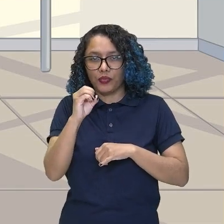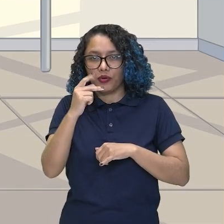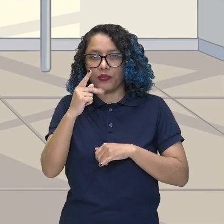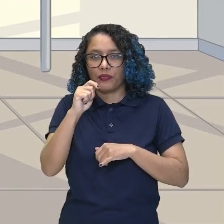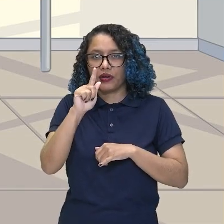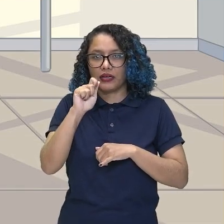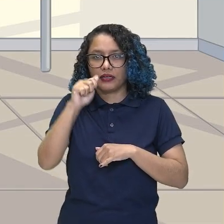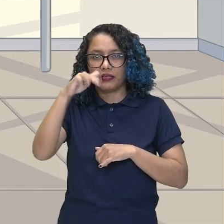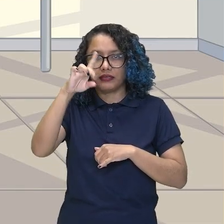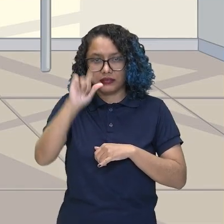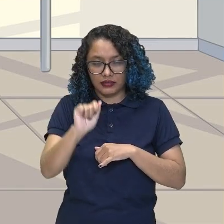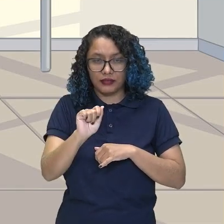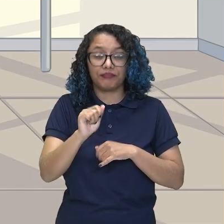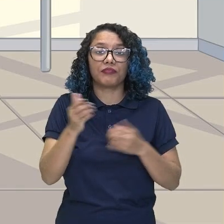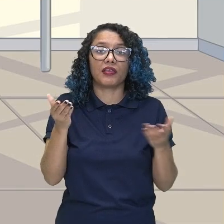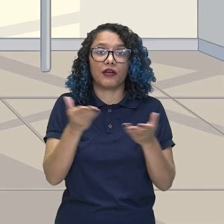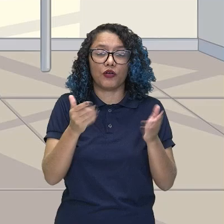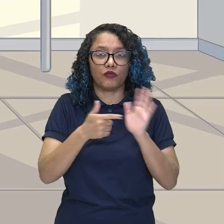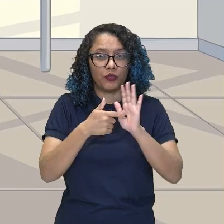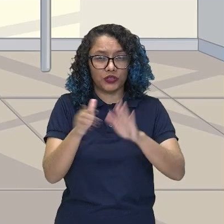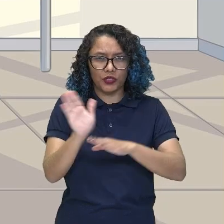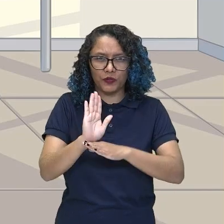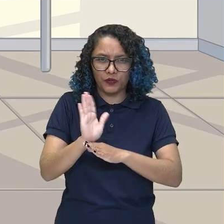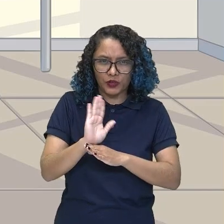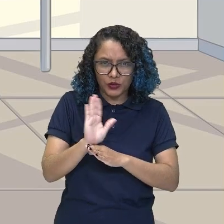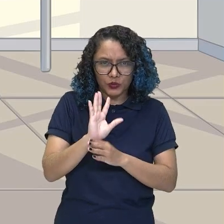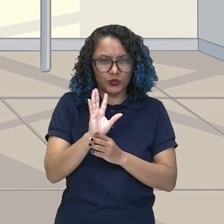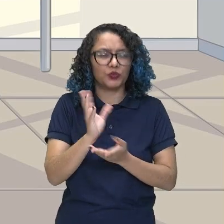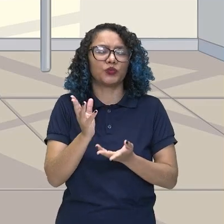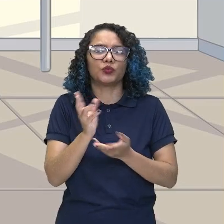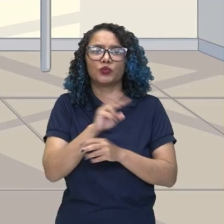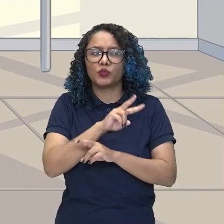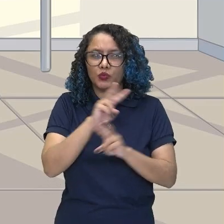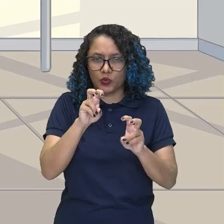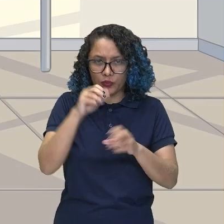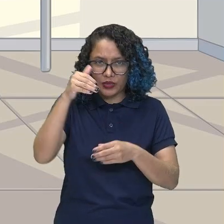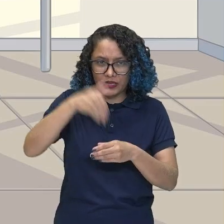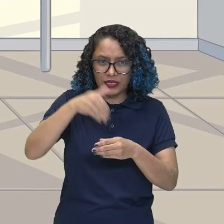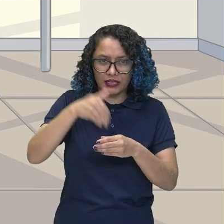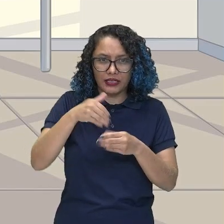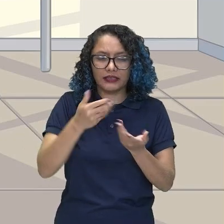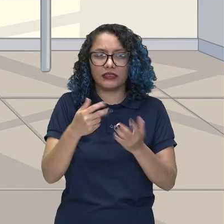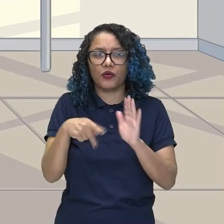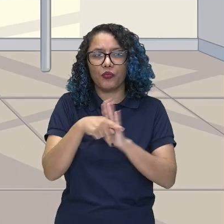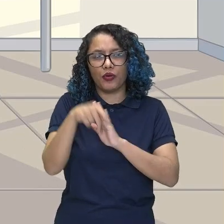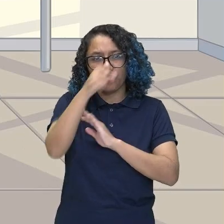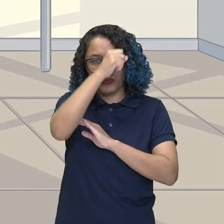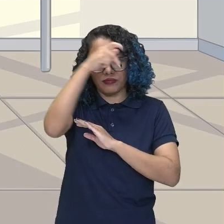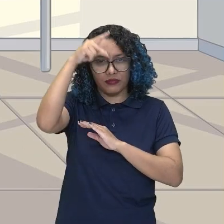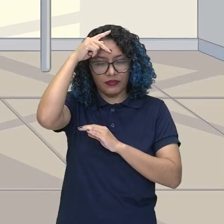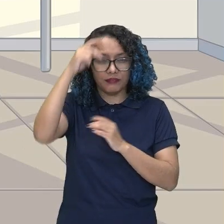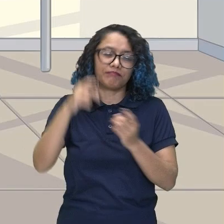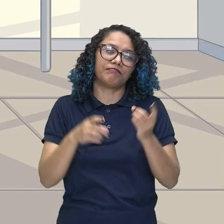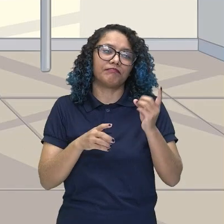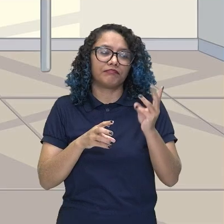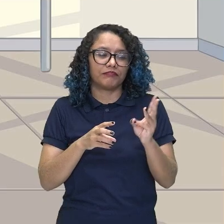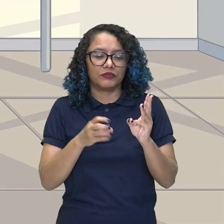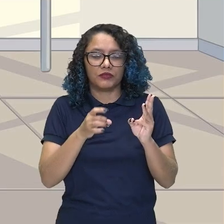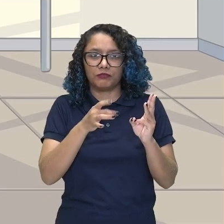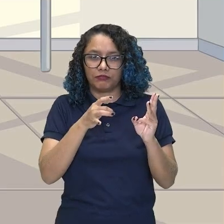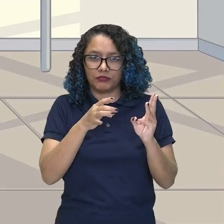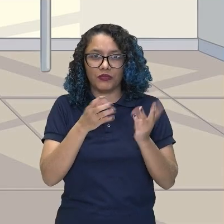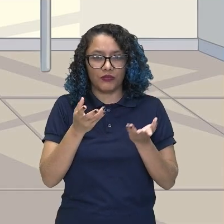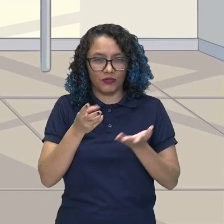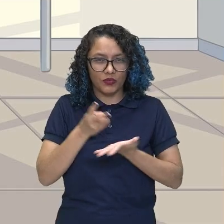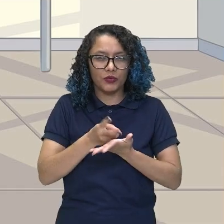vão ver agora um pequeno vídeo sobre a eleição da Prefeitura de Manicoré. Vamos seguir,